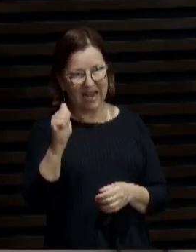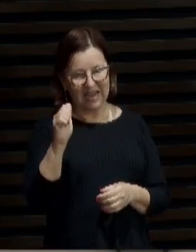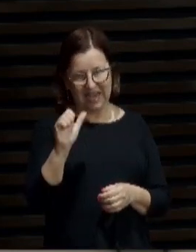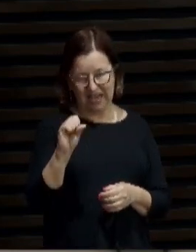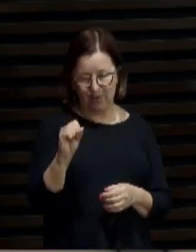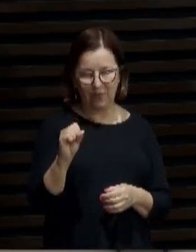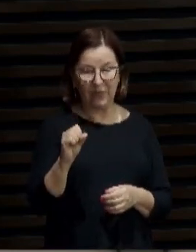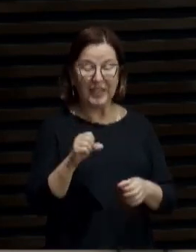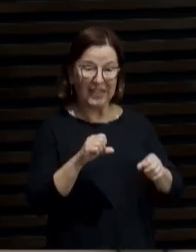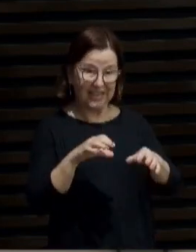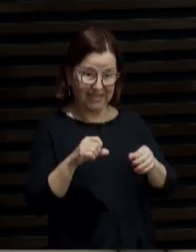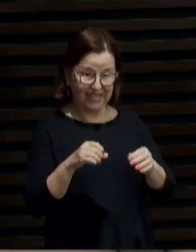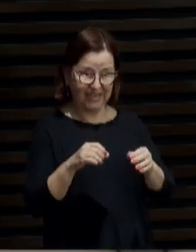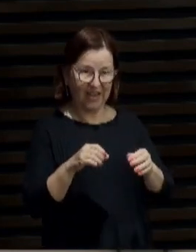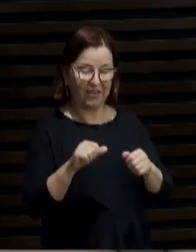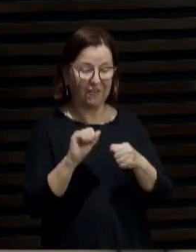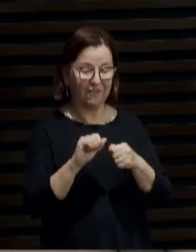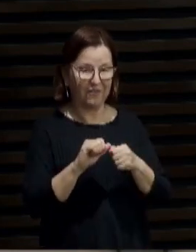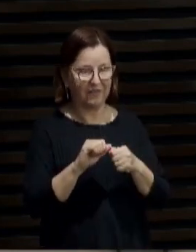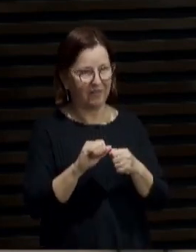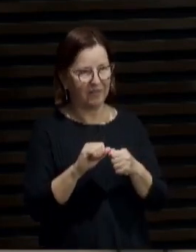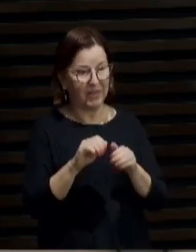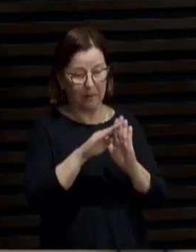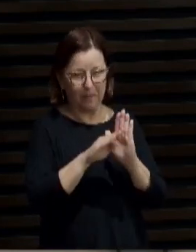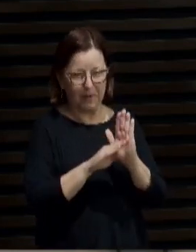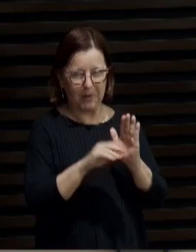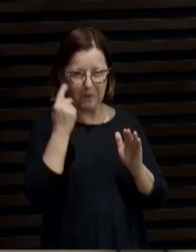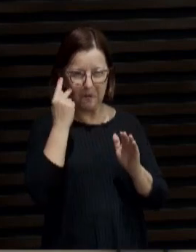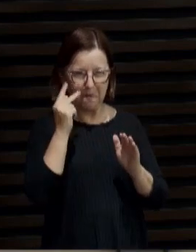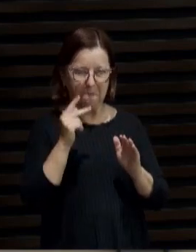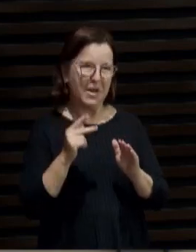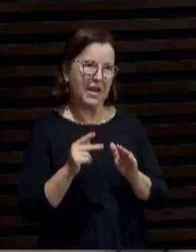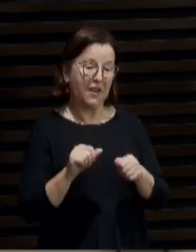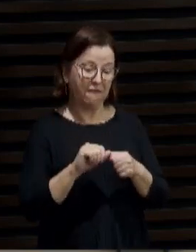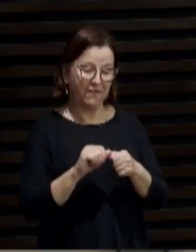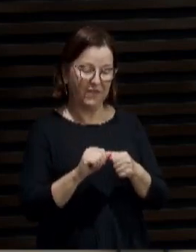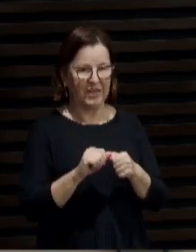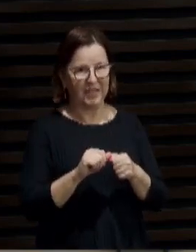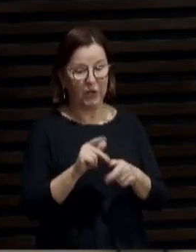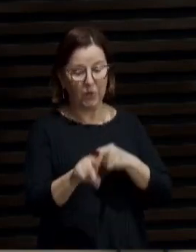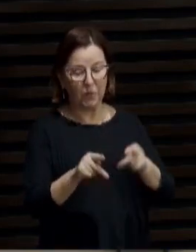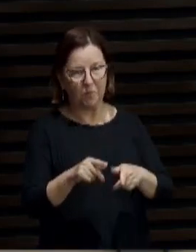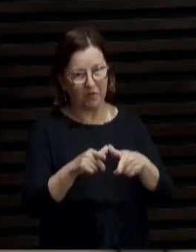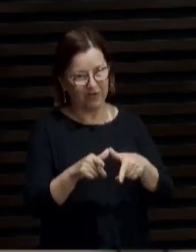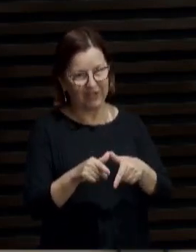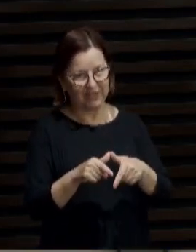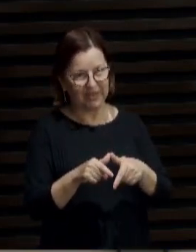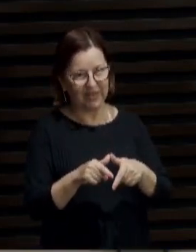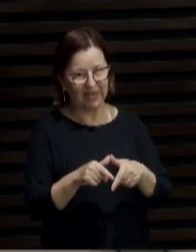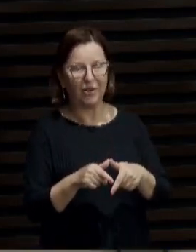ciladas diante dos filhos de Israel para comerem coisas sacrificadas aos ídolos e praticarem a